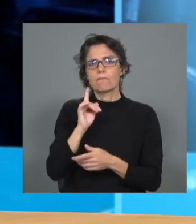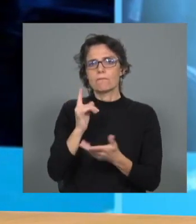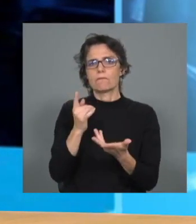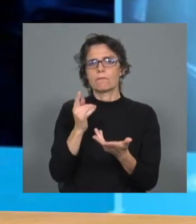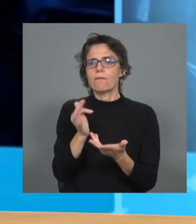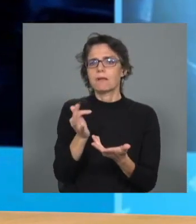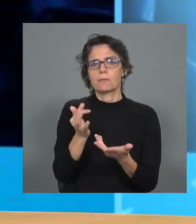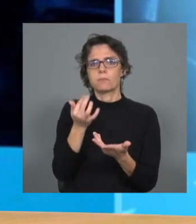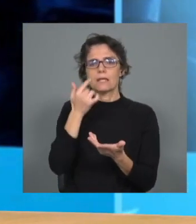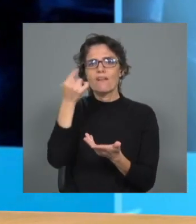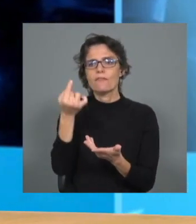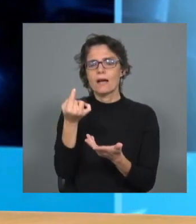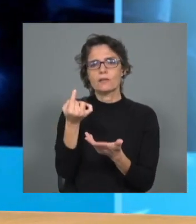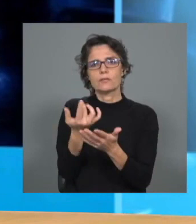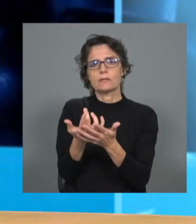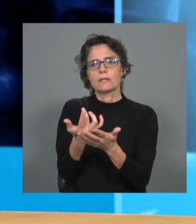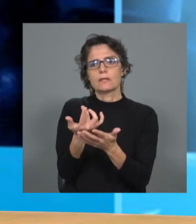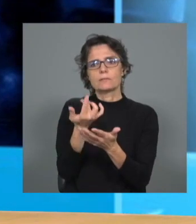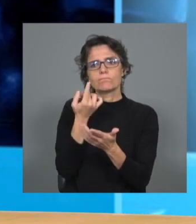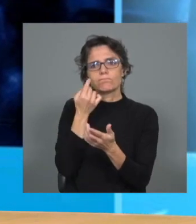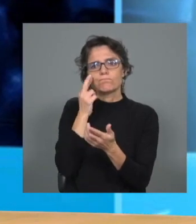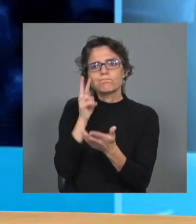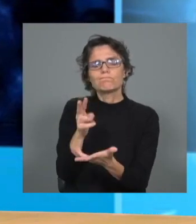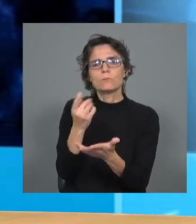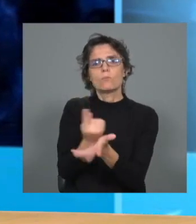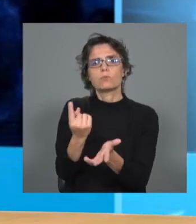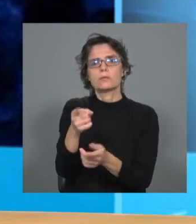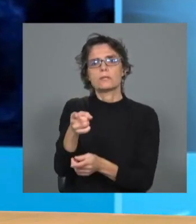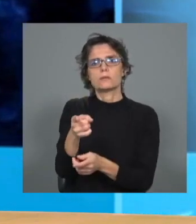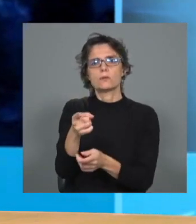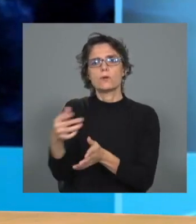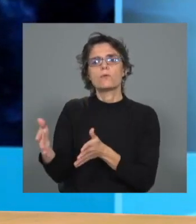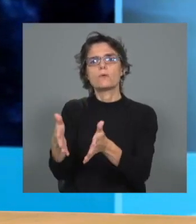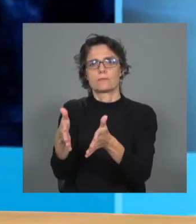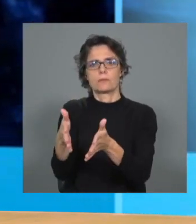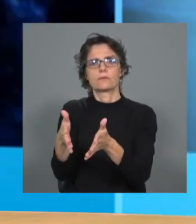de um Papa ao Bahrein, mas fica na história por se for prosseguir esta